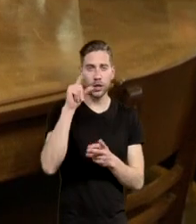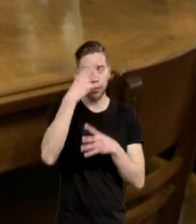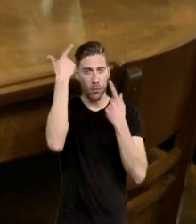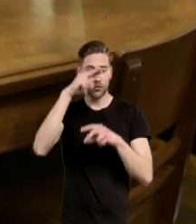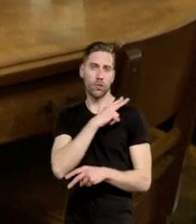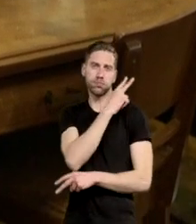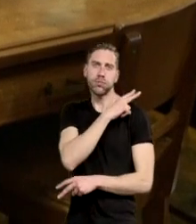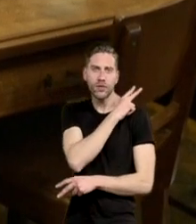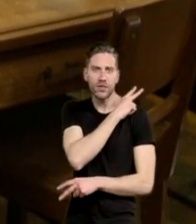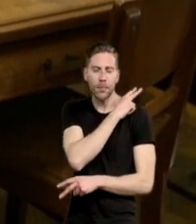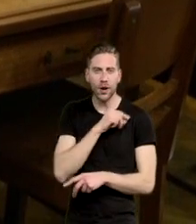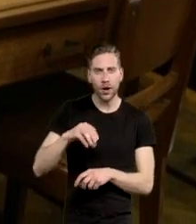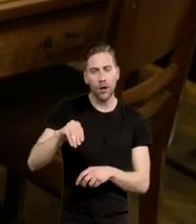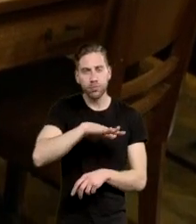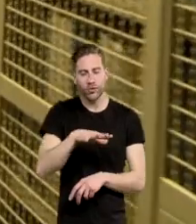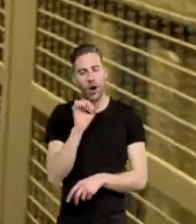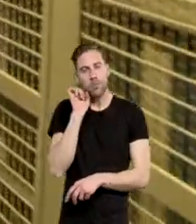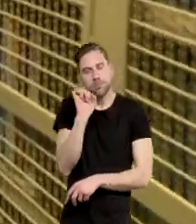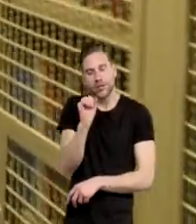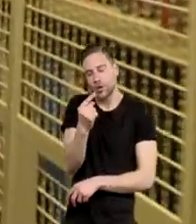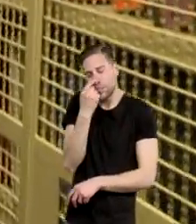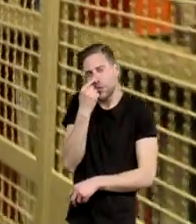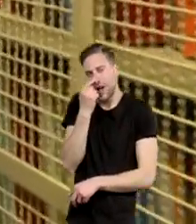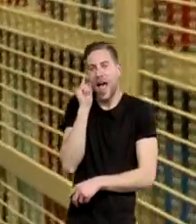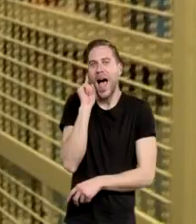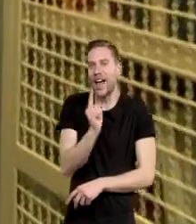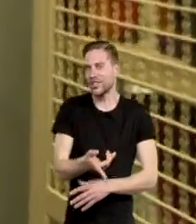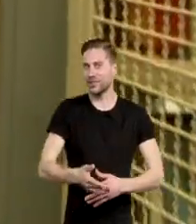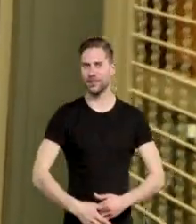nos falar do seu local preferido na cidade.